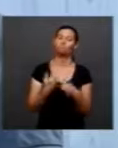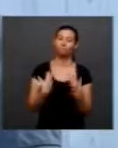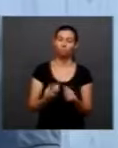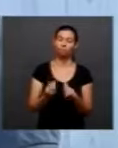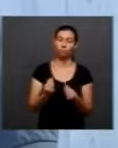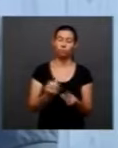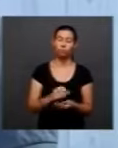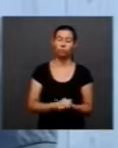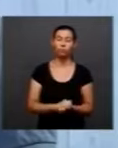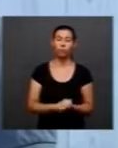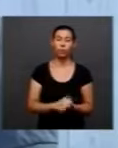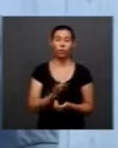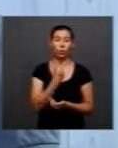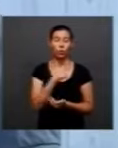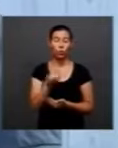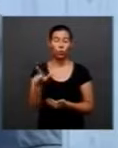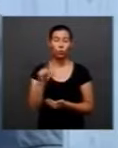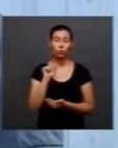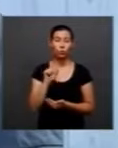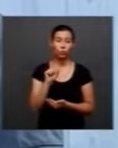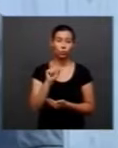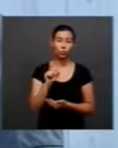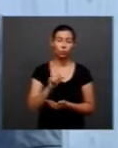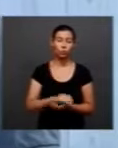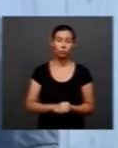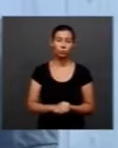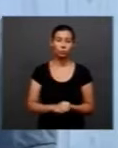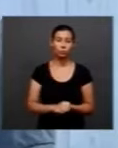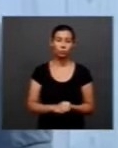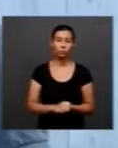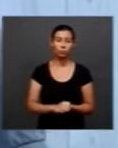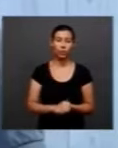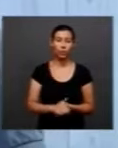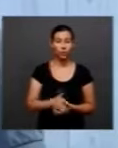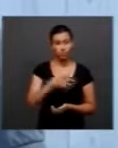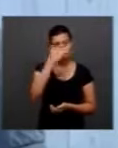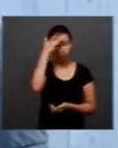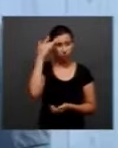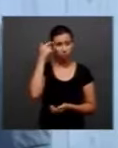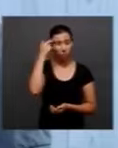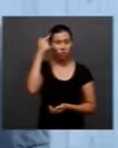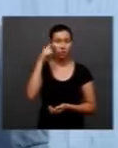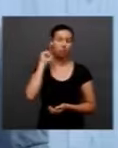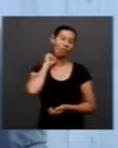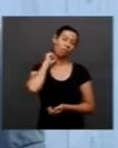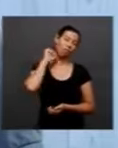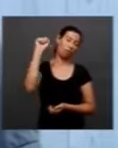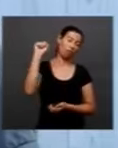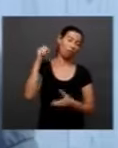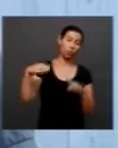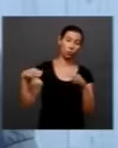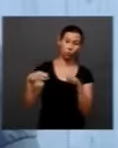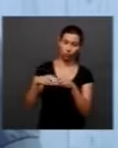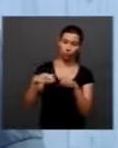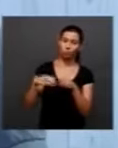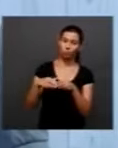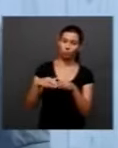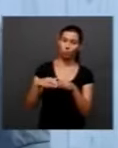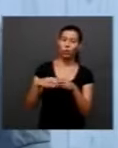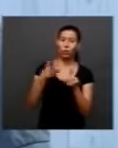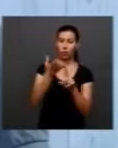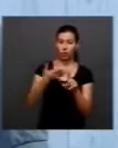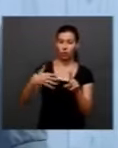pensar é o índice de ideações de pensamentos suicidas na população jovem LGBT. Segundo um estudo